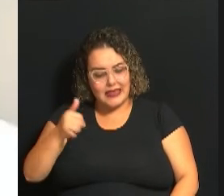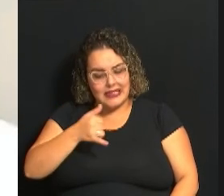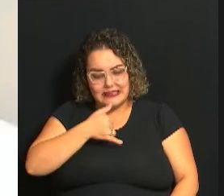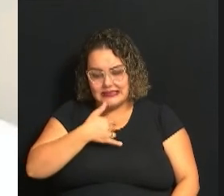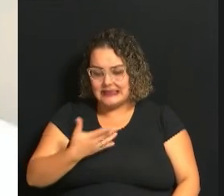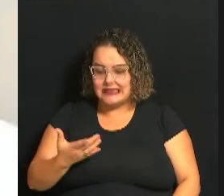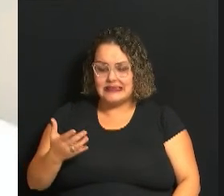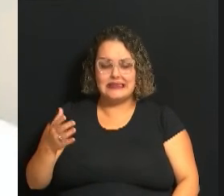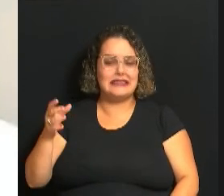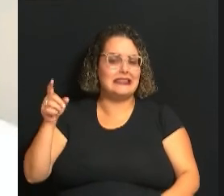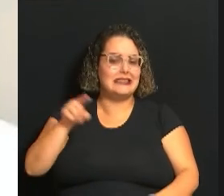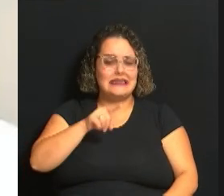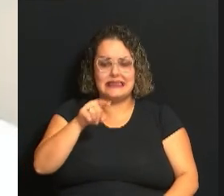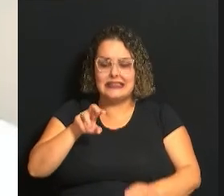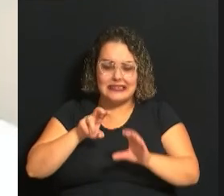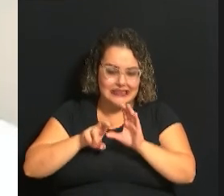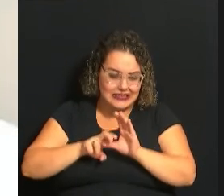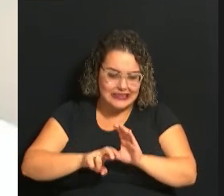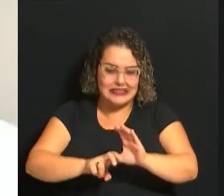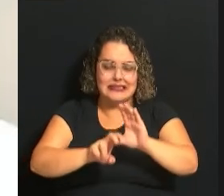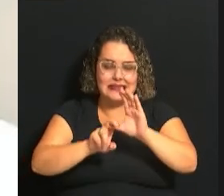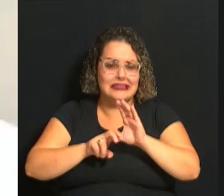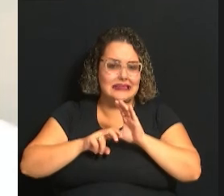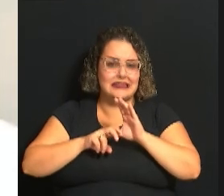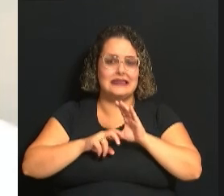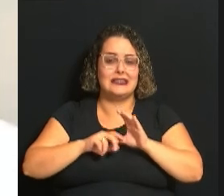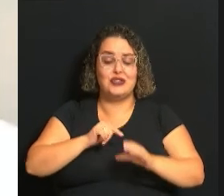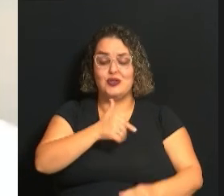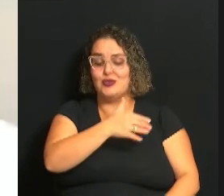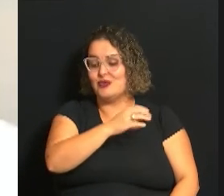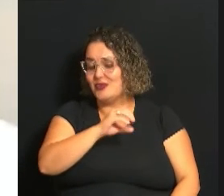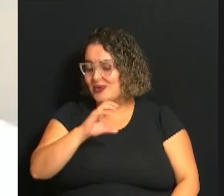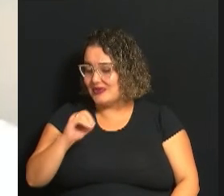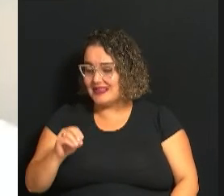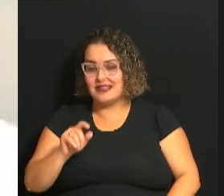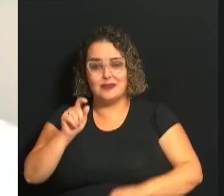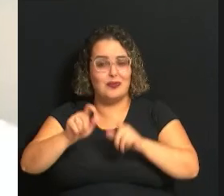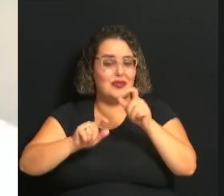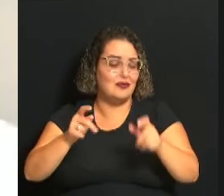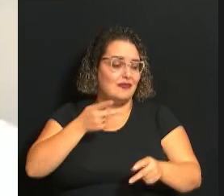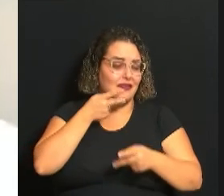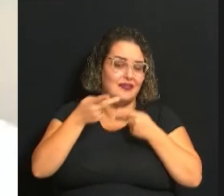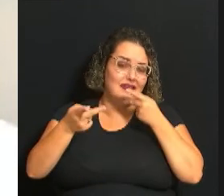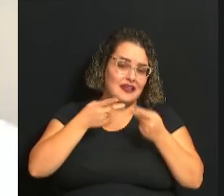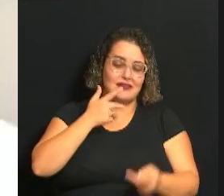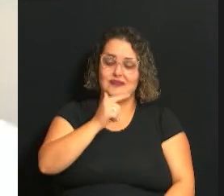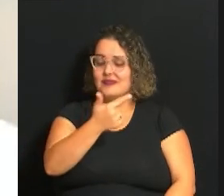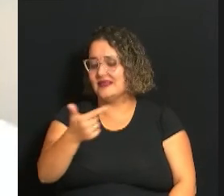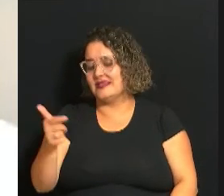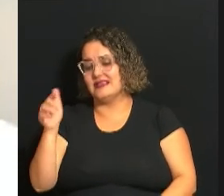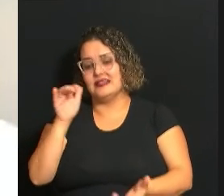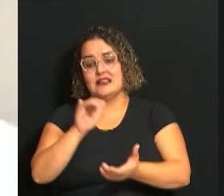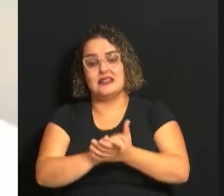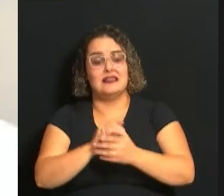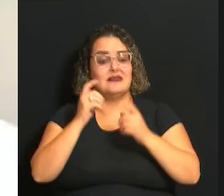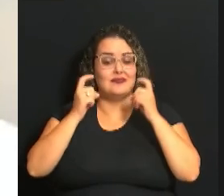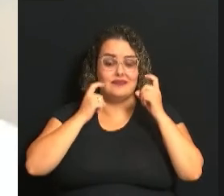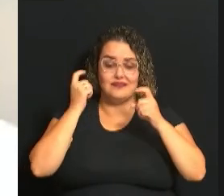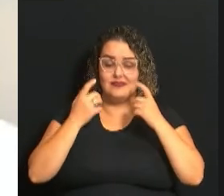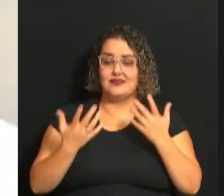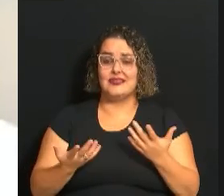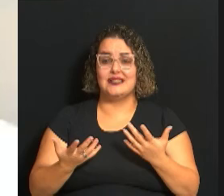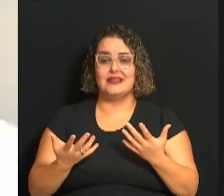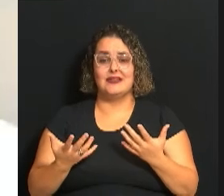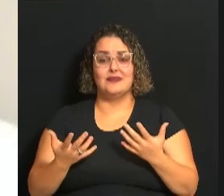de mel, né? Desconvidar 200 pessoas, né? Então, e as pessoas preocupadas, então foi muito,